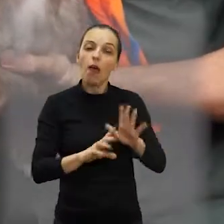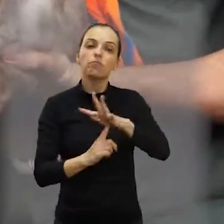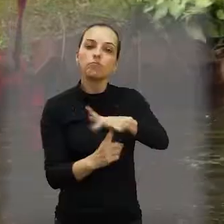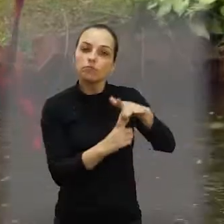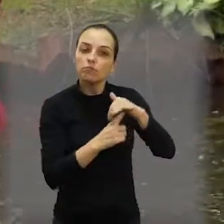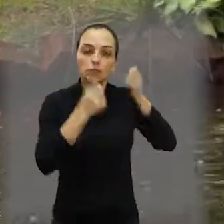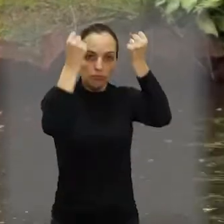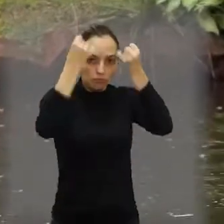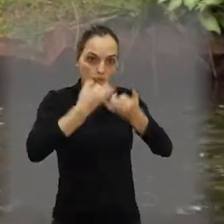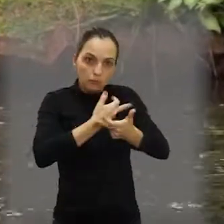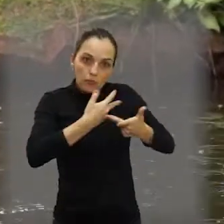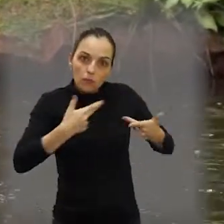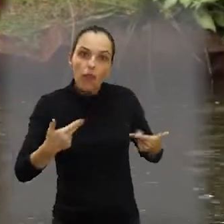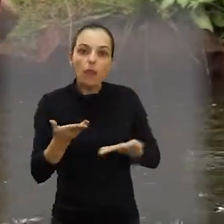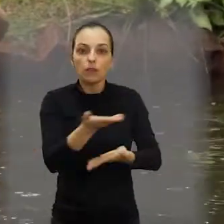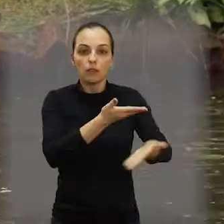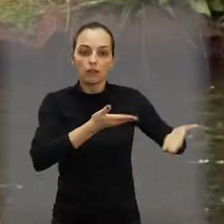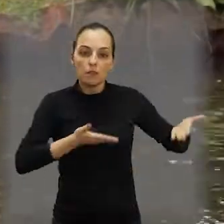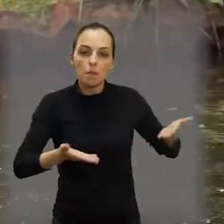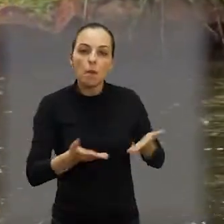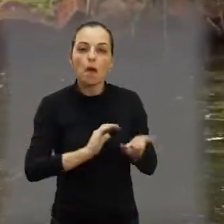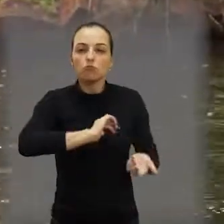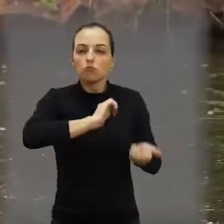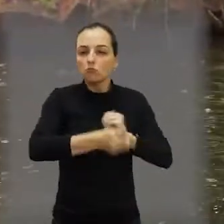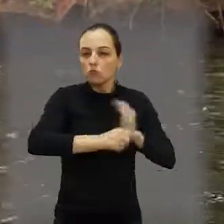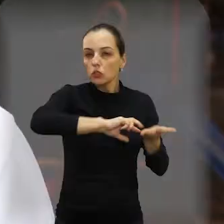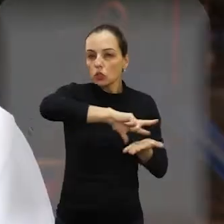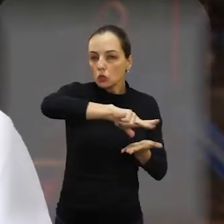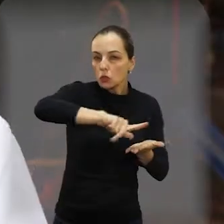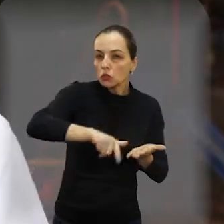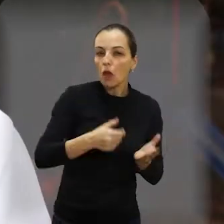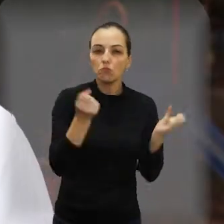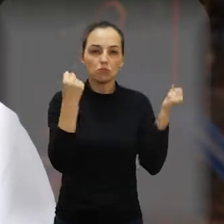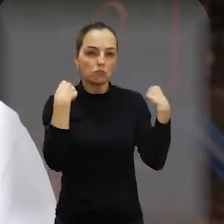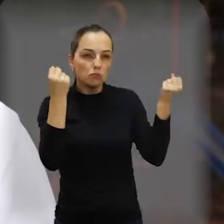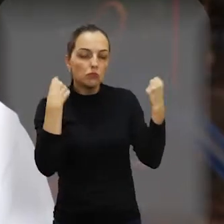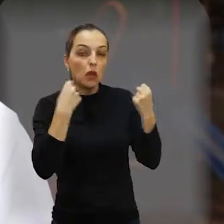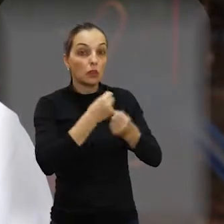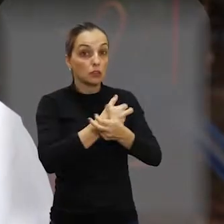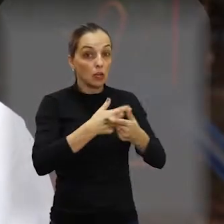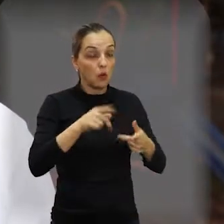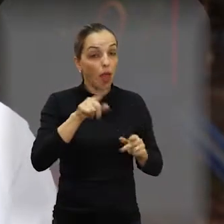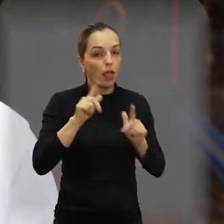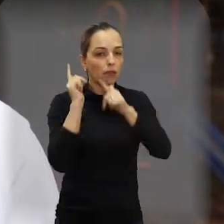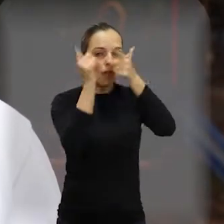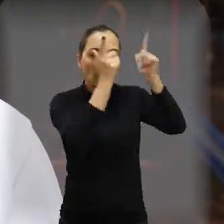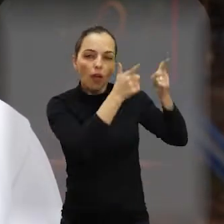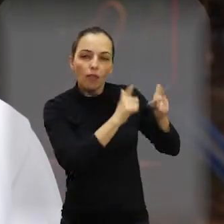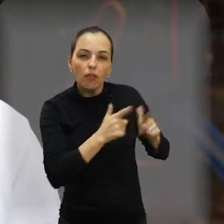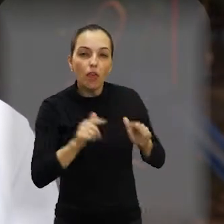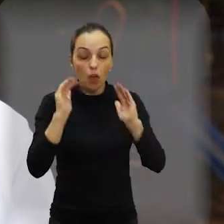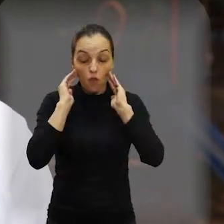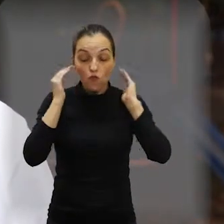né? com atividades aí esportivas, físicas. É uma diversão